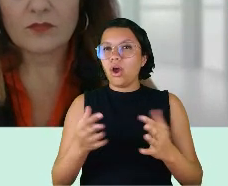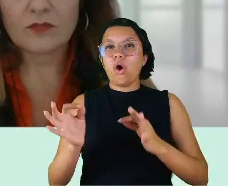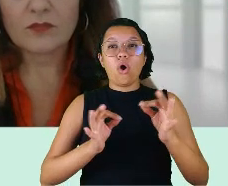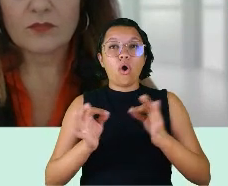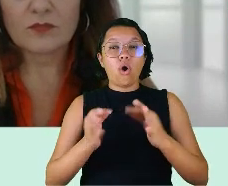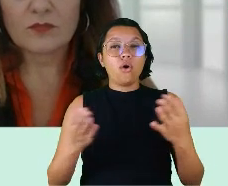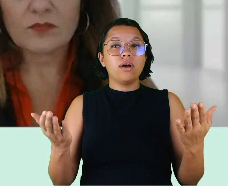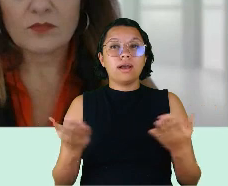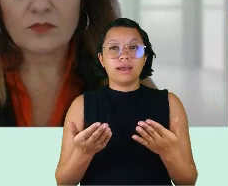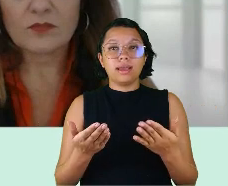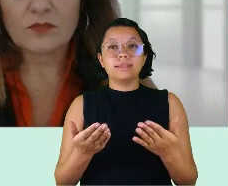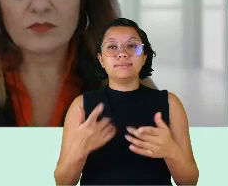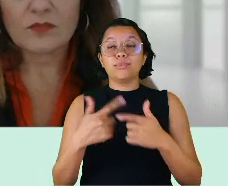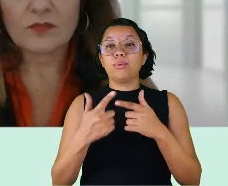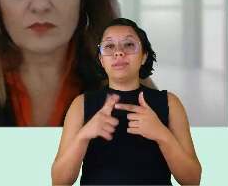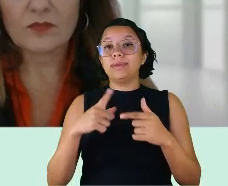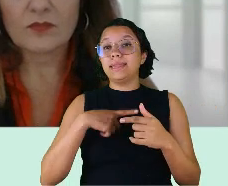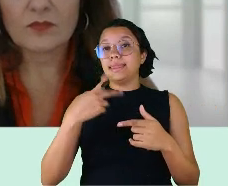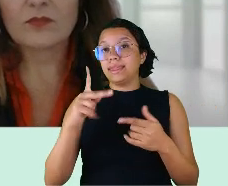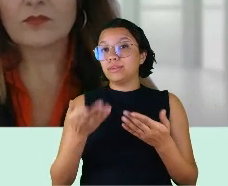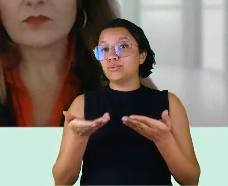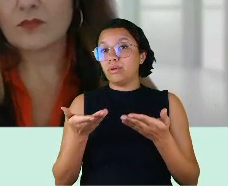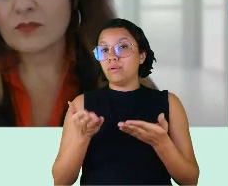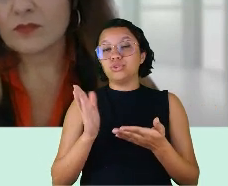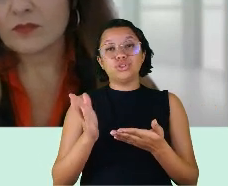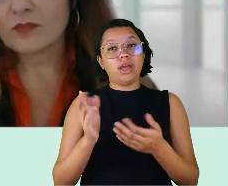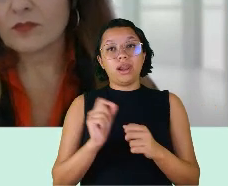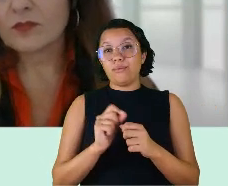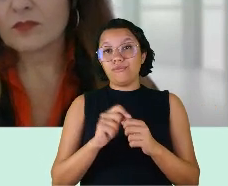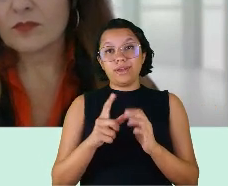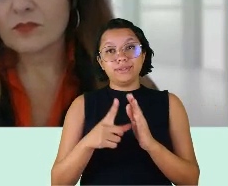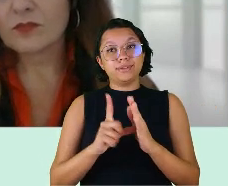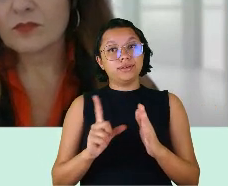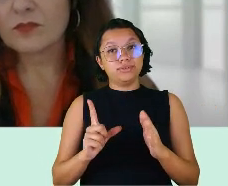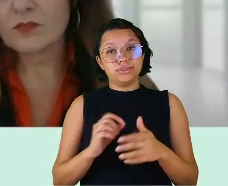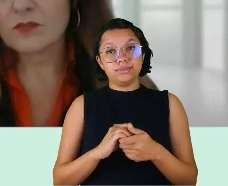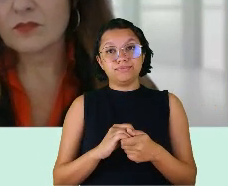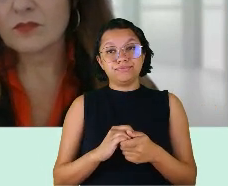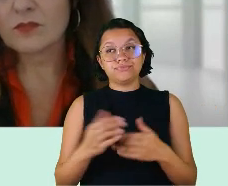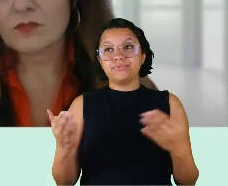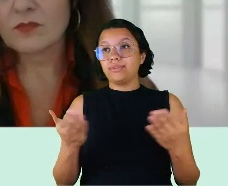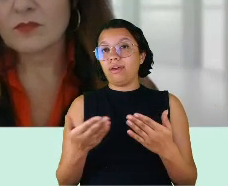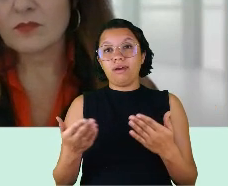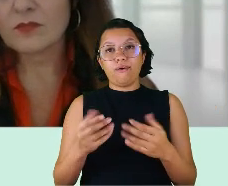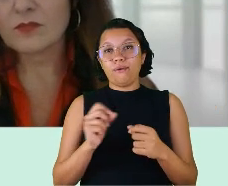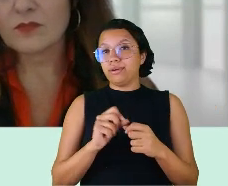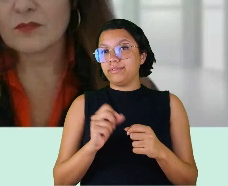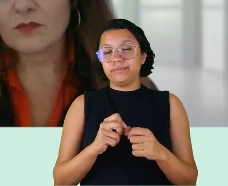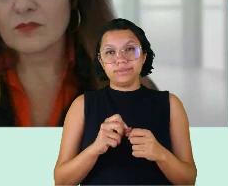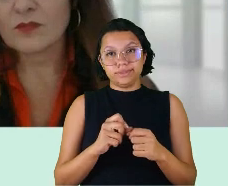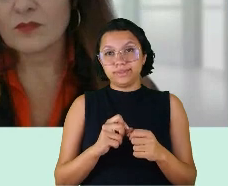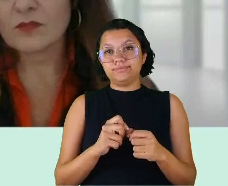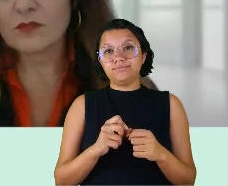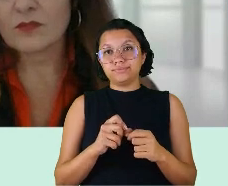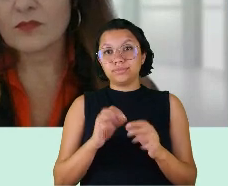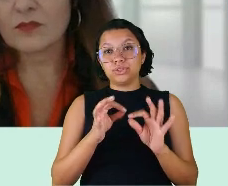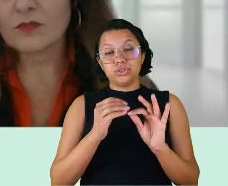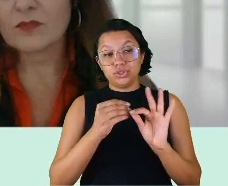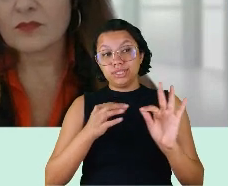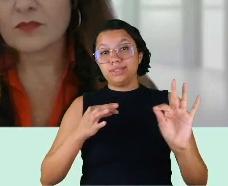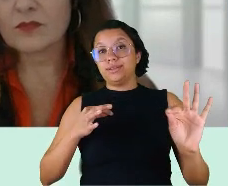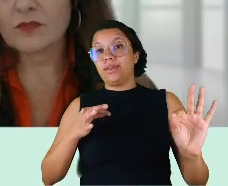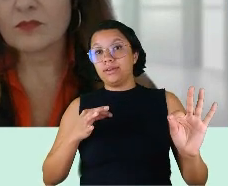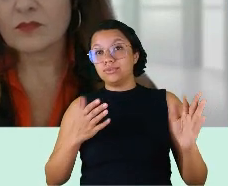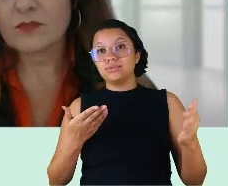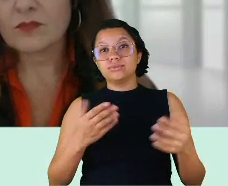esse caos que você tem na sua mão. Você já não gerenciou antes? não vai fazer isso agora, estando à